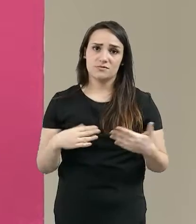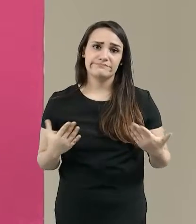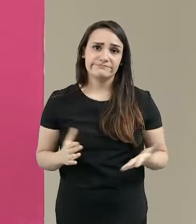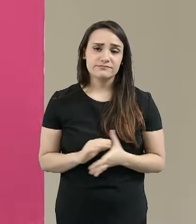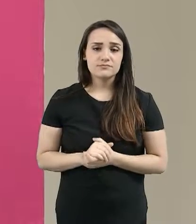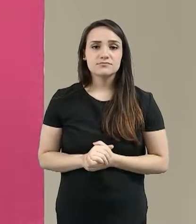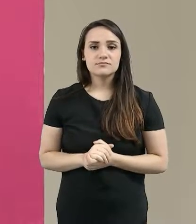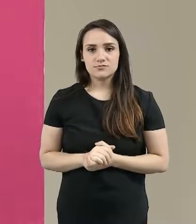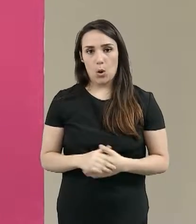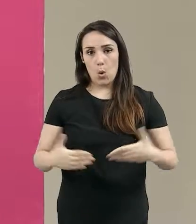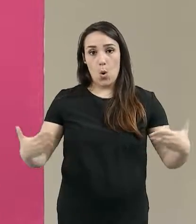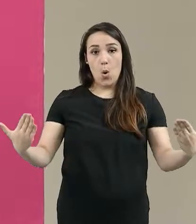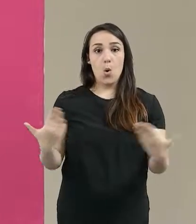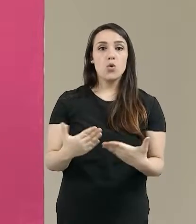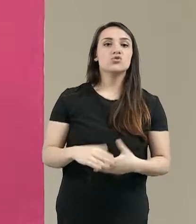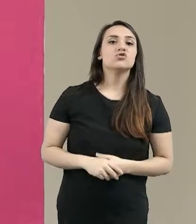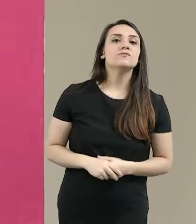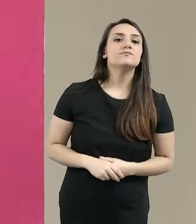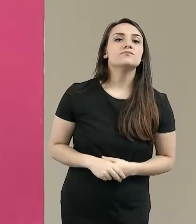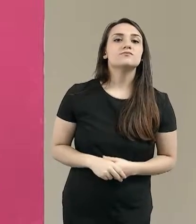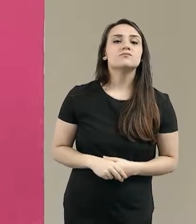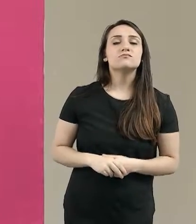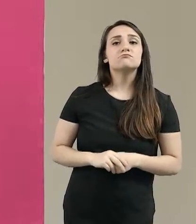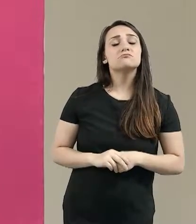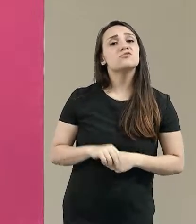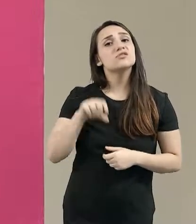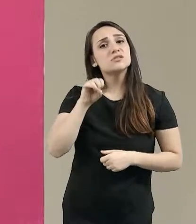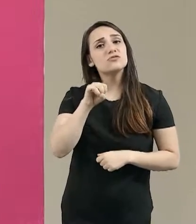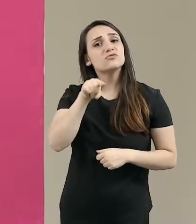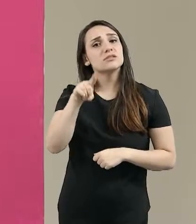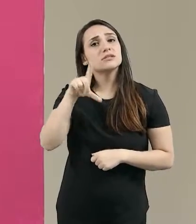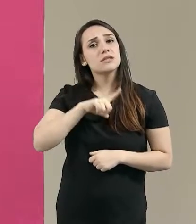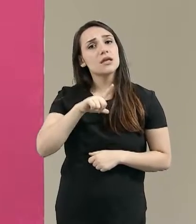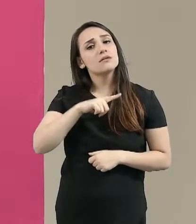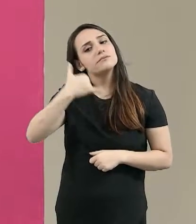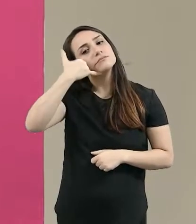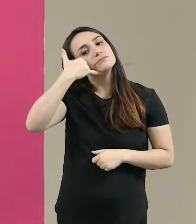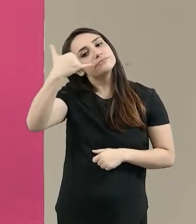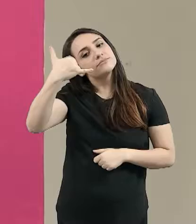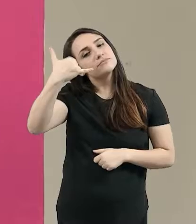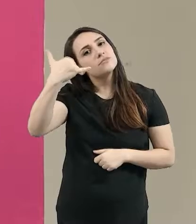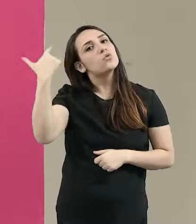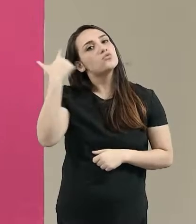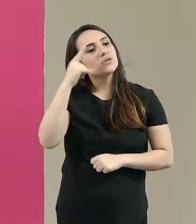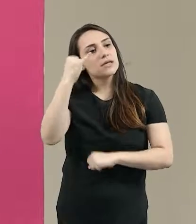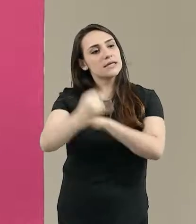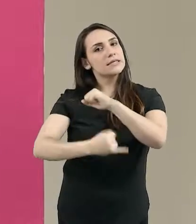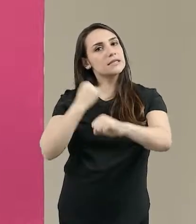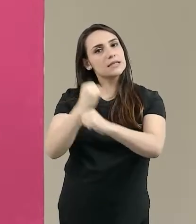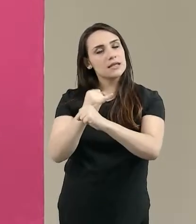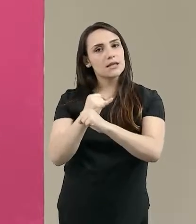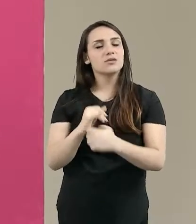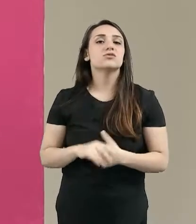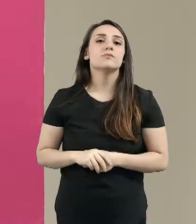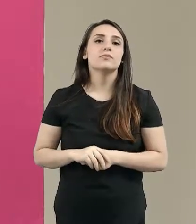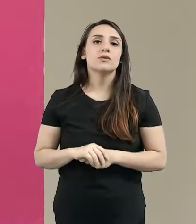hoje possui um celular, um smartphone com acesso à internet. Então, o site